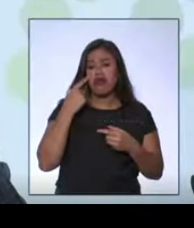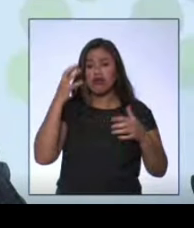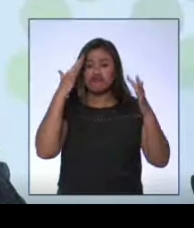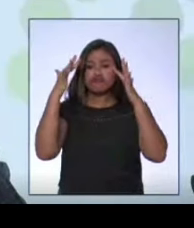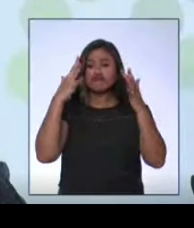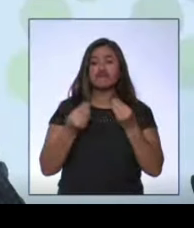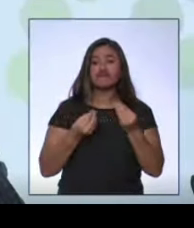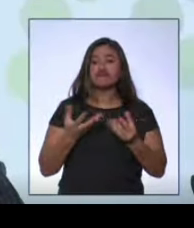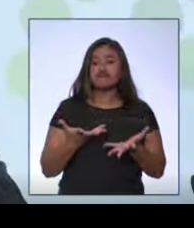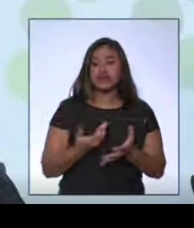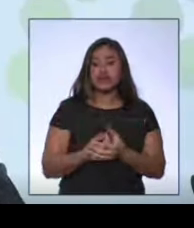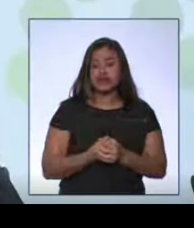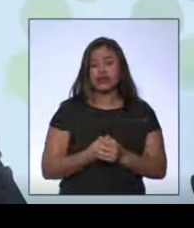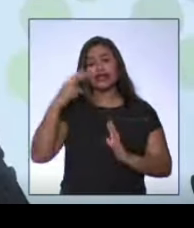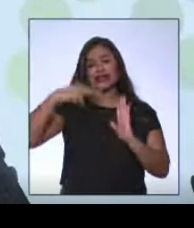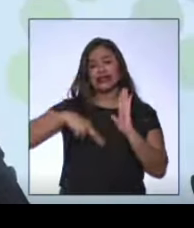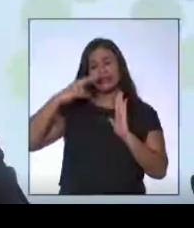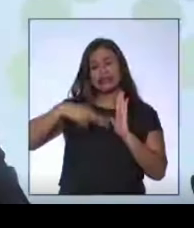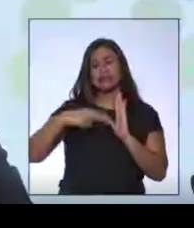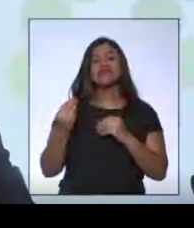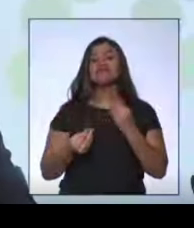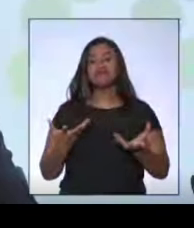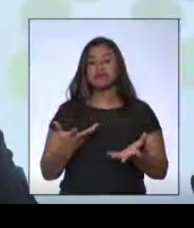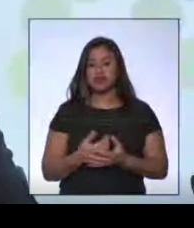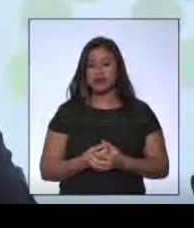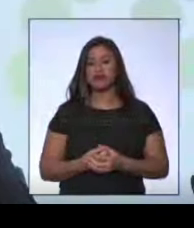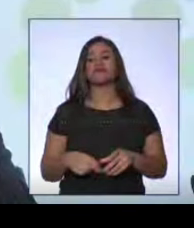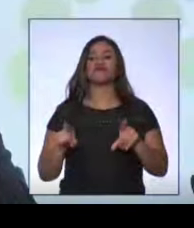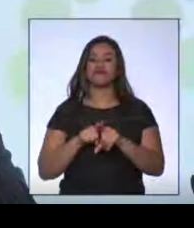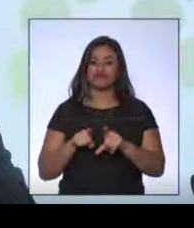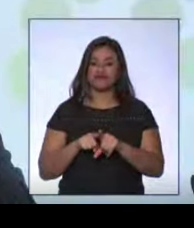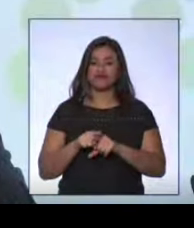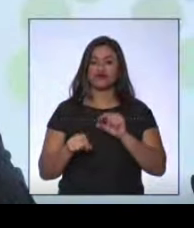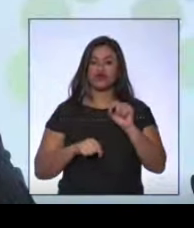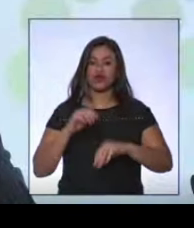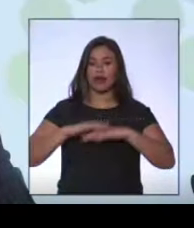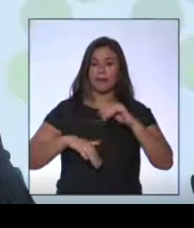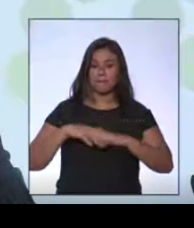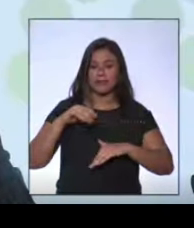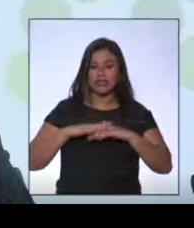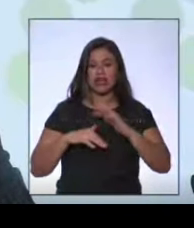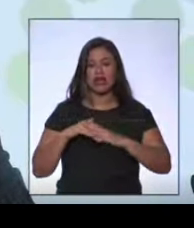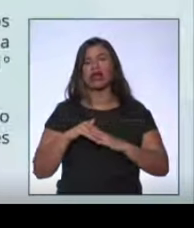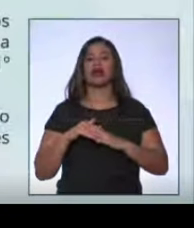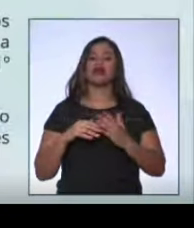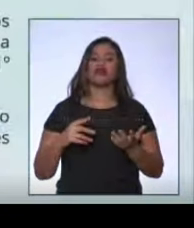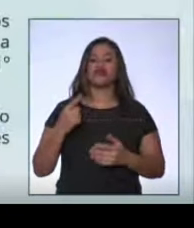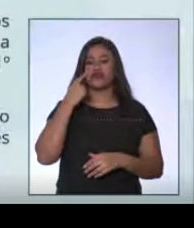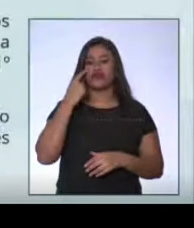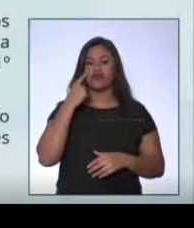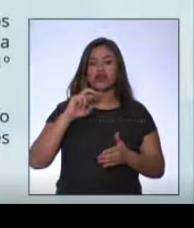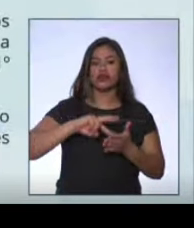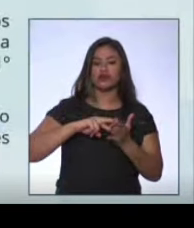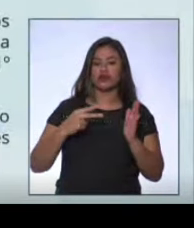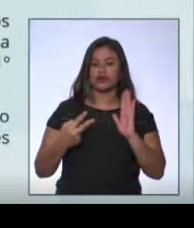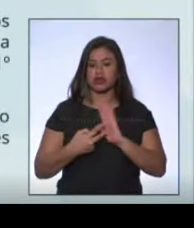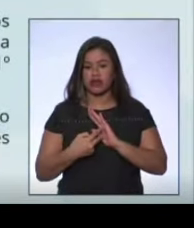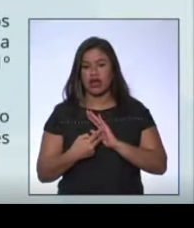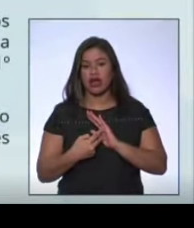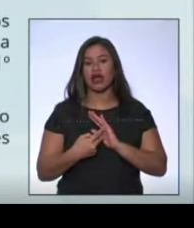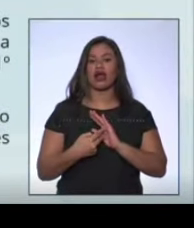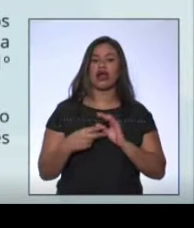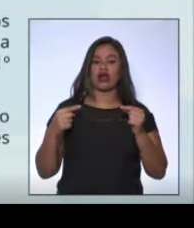de lê-lo. Também, como habilidade, atribuir significados pela comparação entre textos a